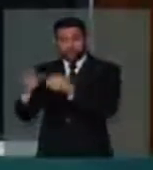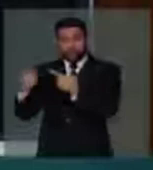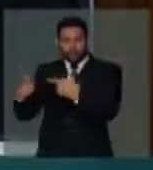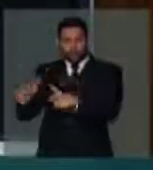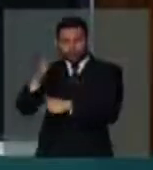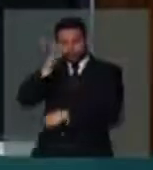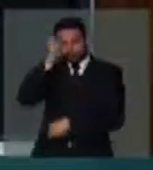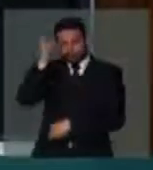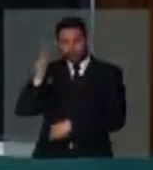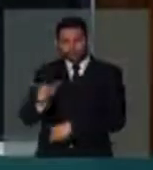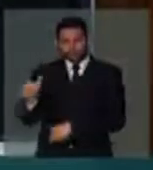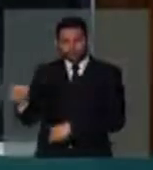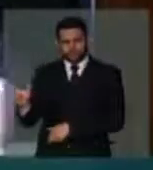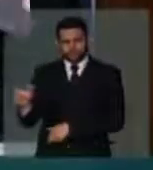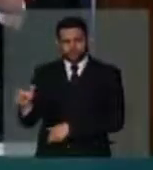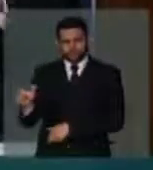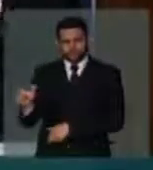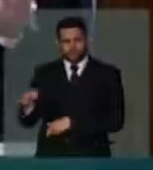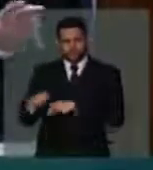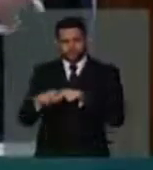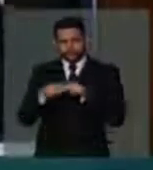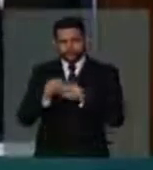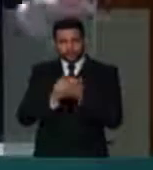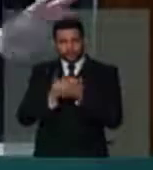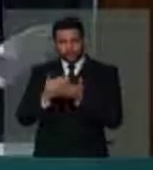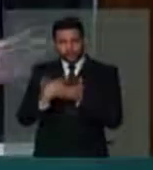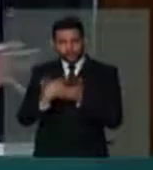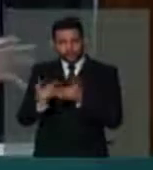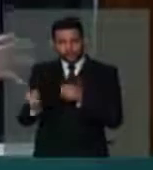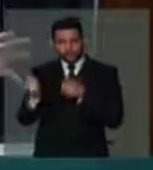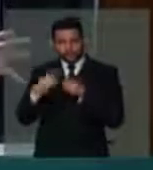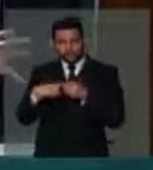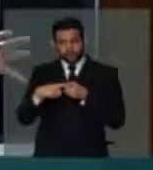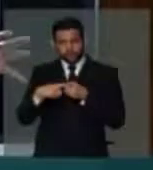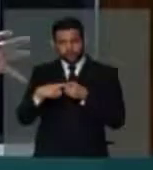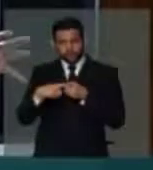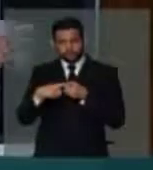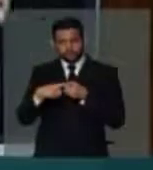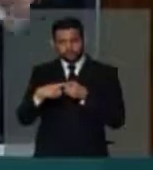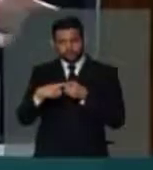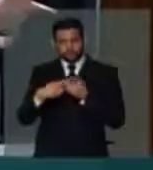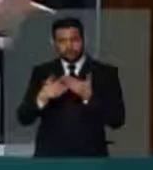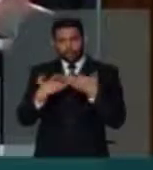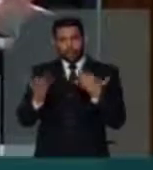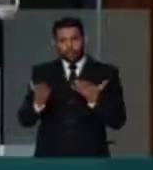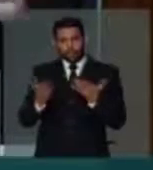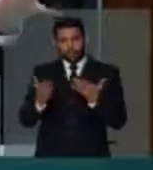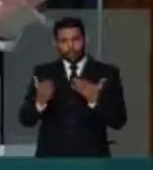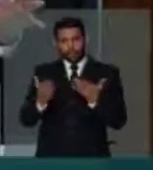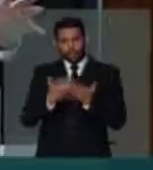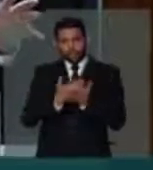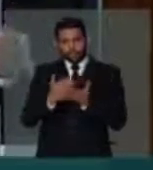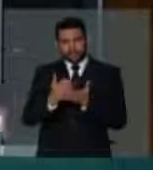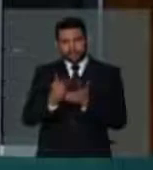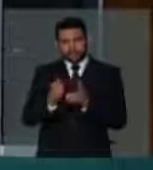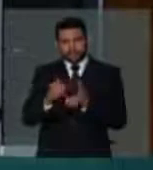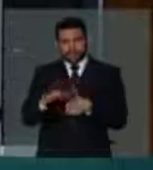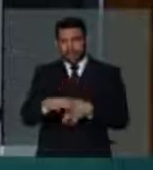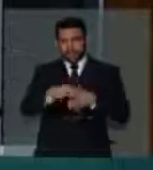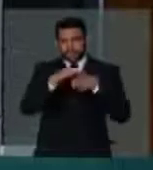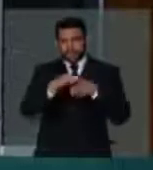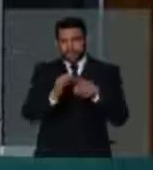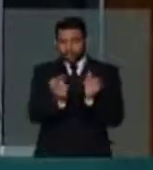outros donos. E neste processo de retomada, quando estas lideranças e